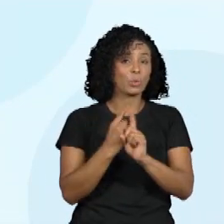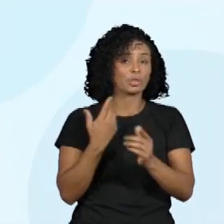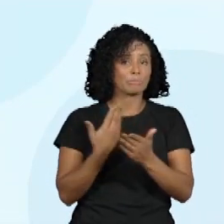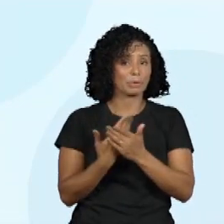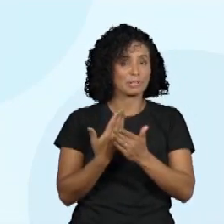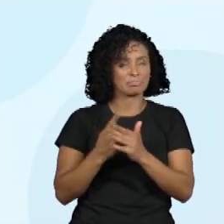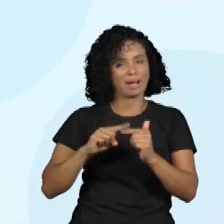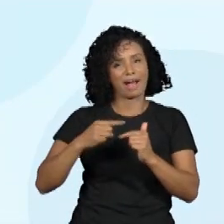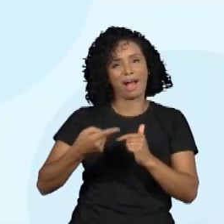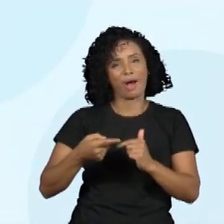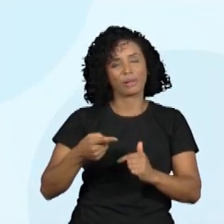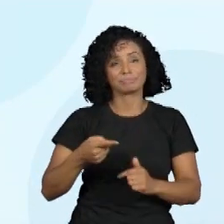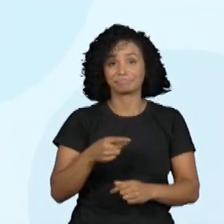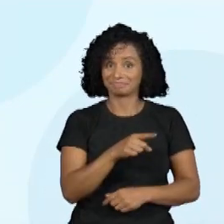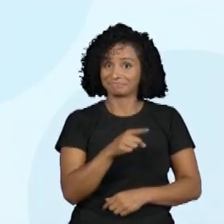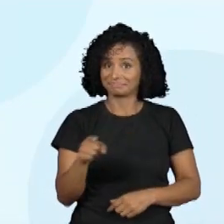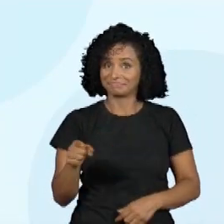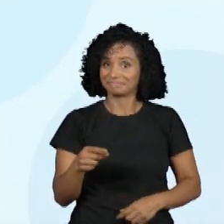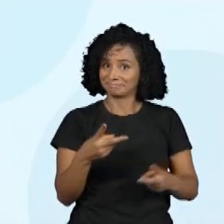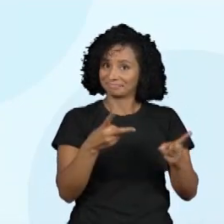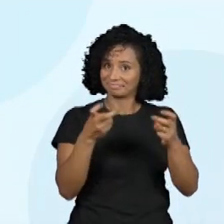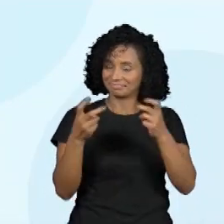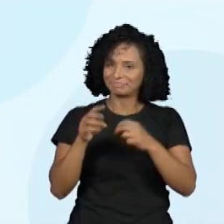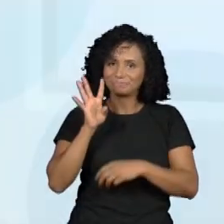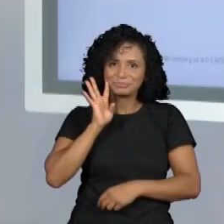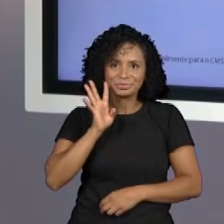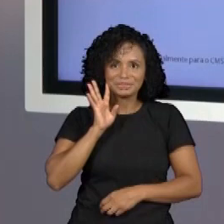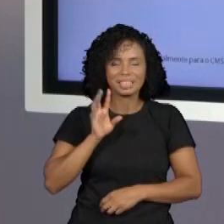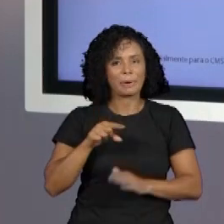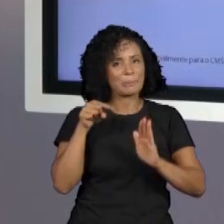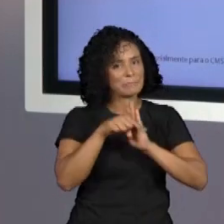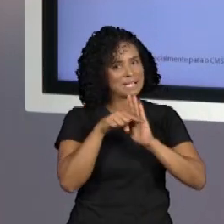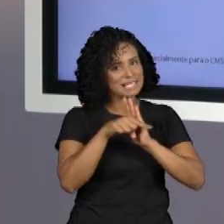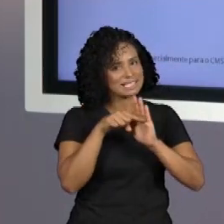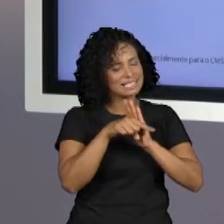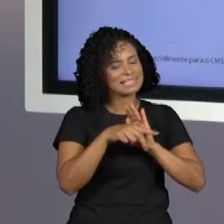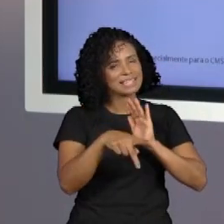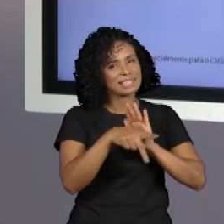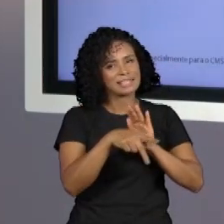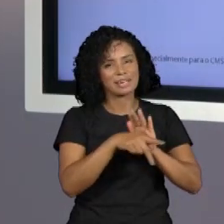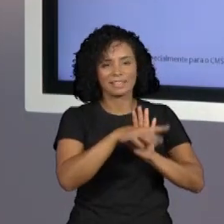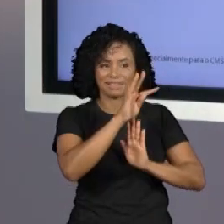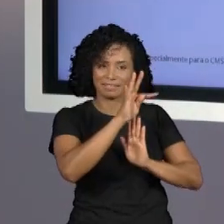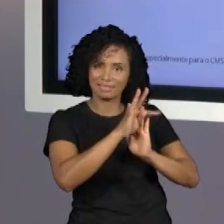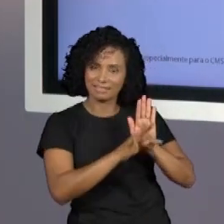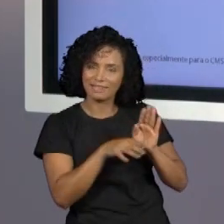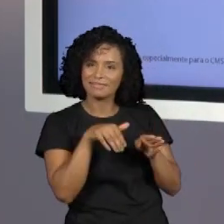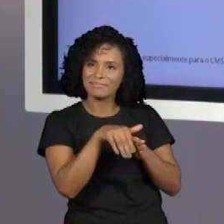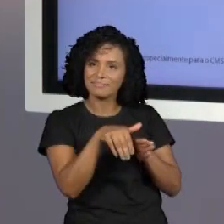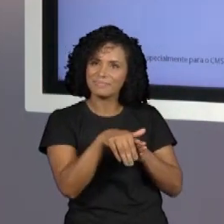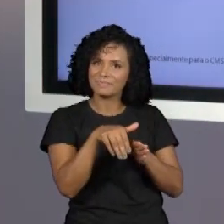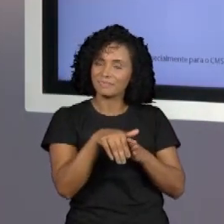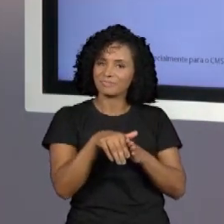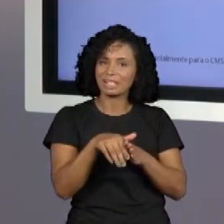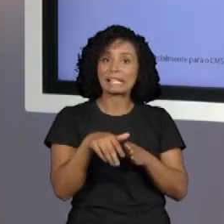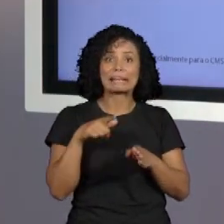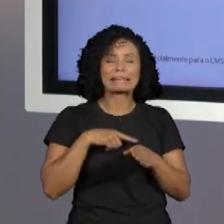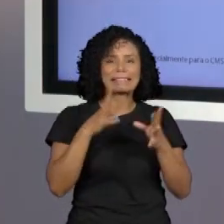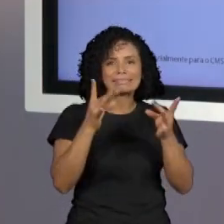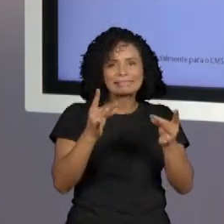hein, pessoal? Fica bem legal aí vocês pesquisarem mais sobre textos instrucionais, depois de todas essas dicas que a